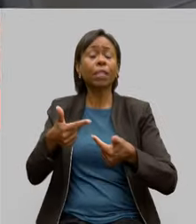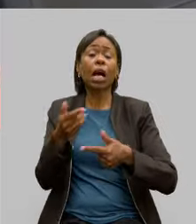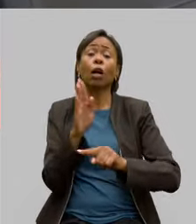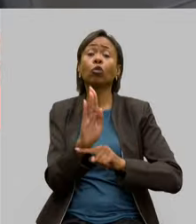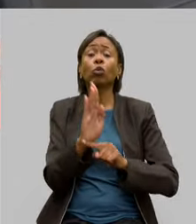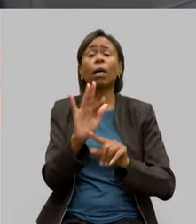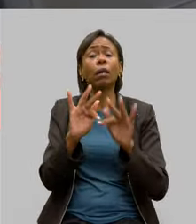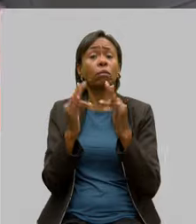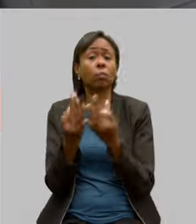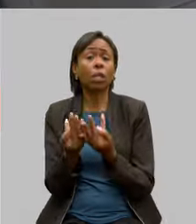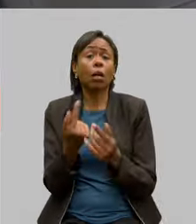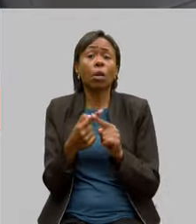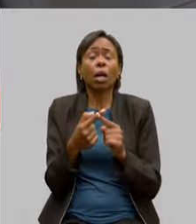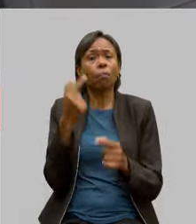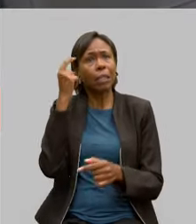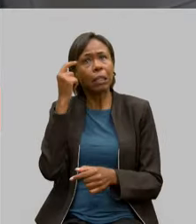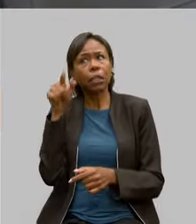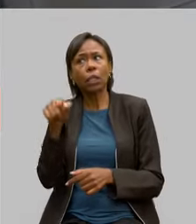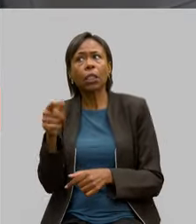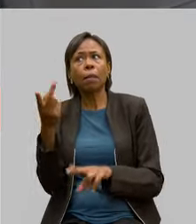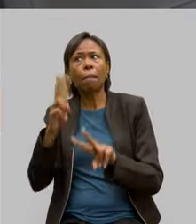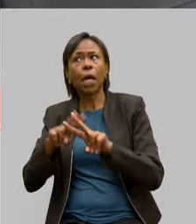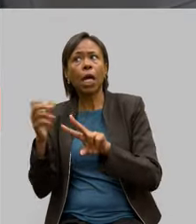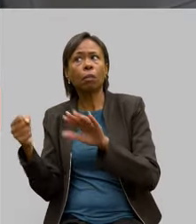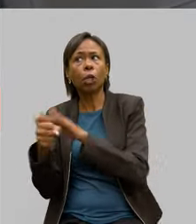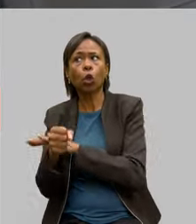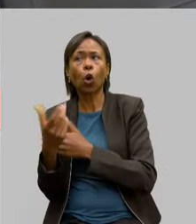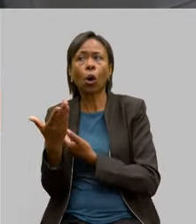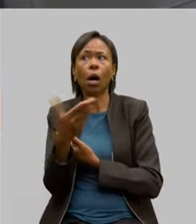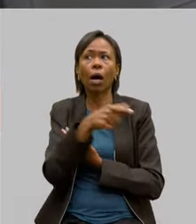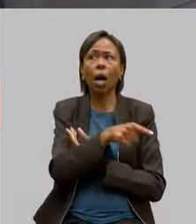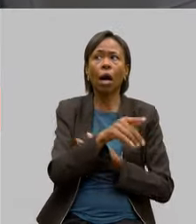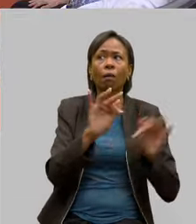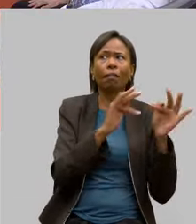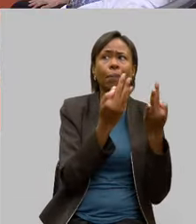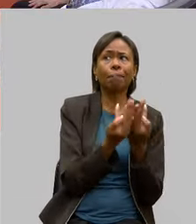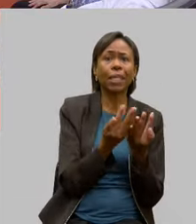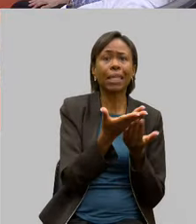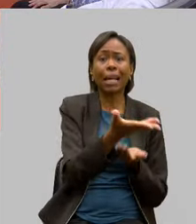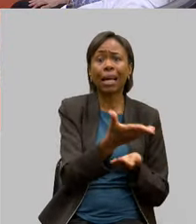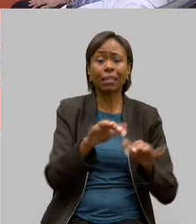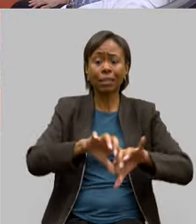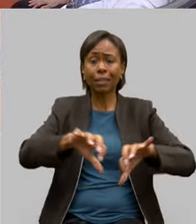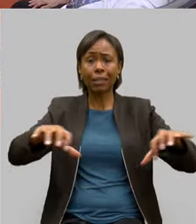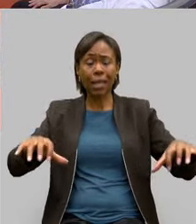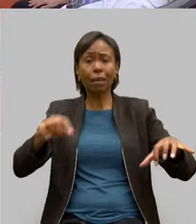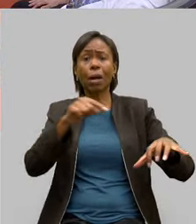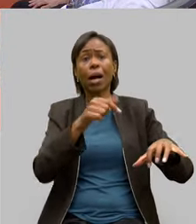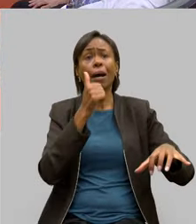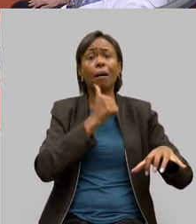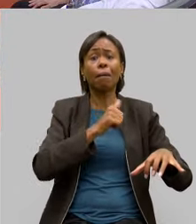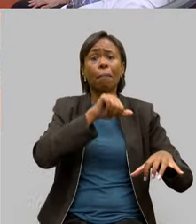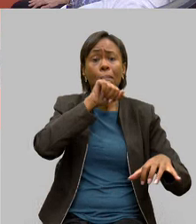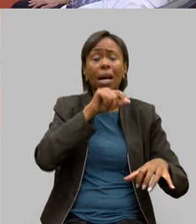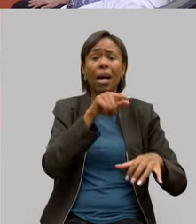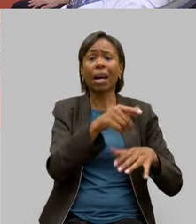encarcerava o sujeito mas a família tá lá o outro tá lá porque fi uma maconha e a mãe tá lá dirigindo e tomando frontal e tomando o z